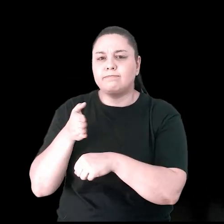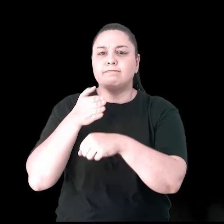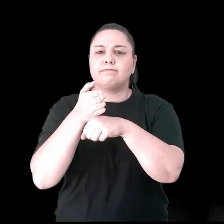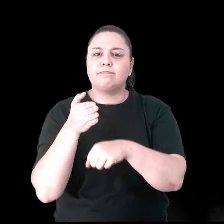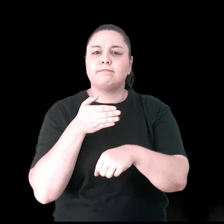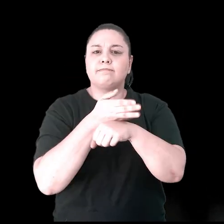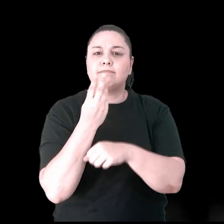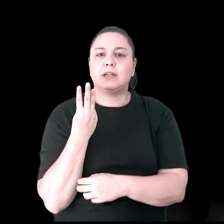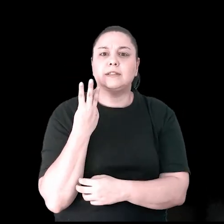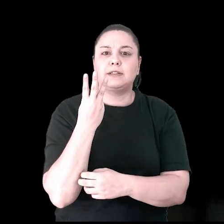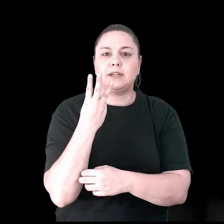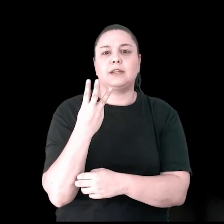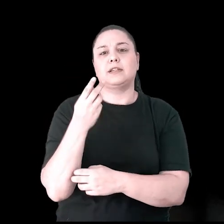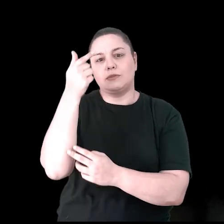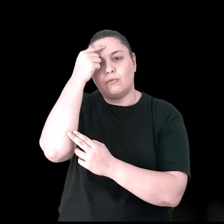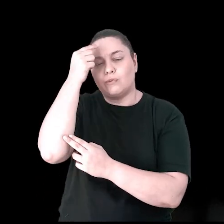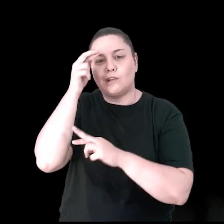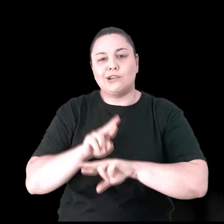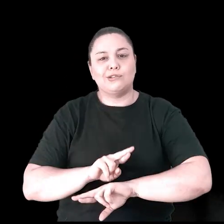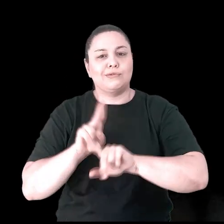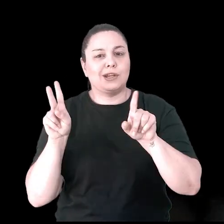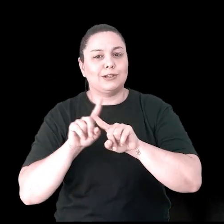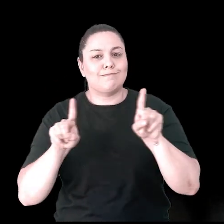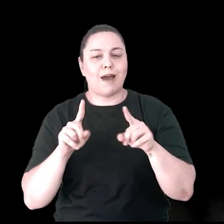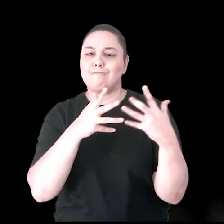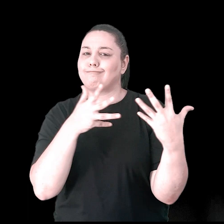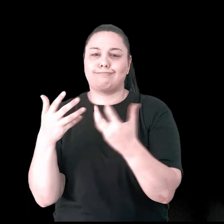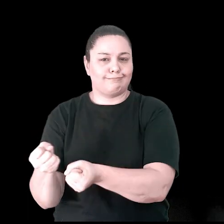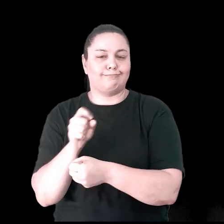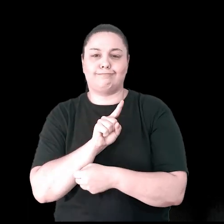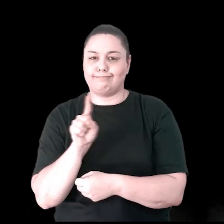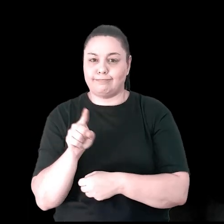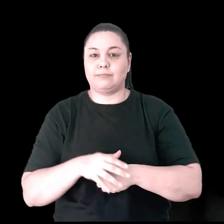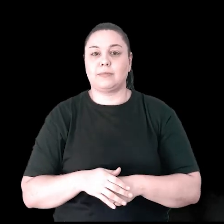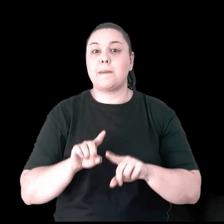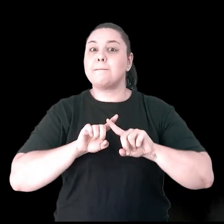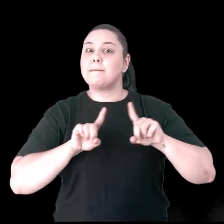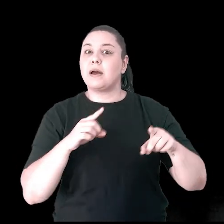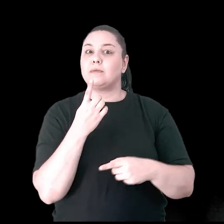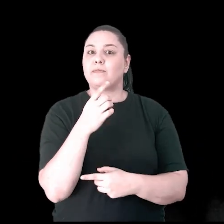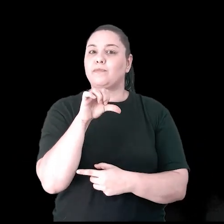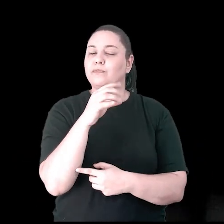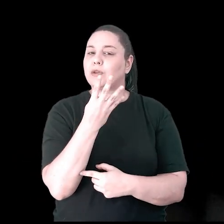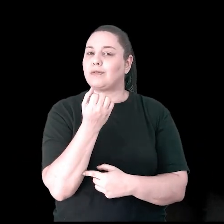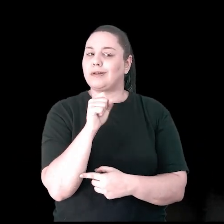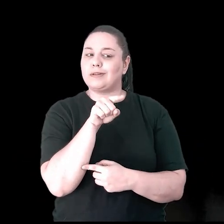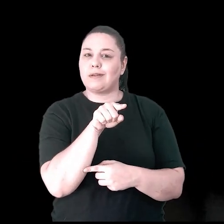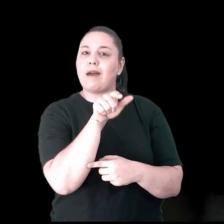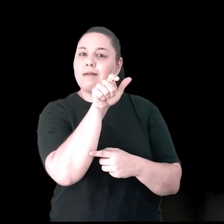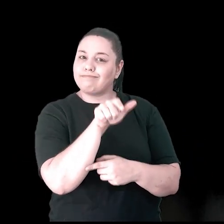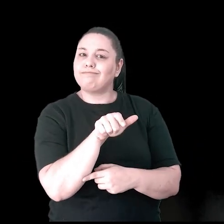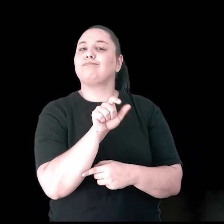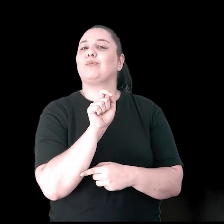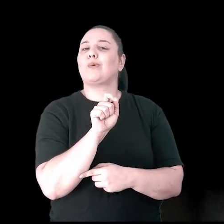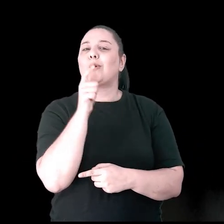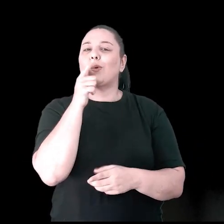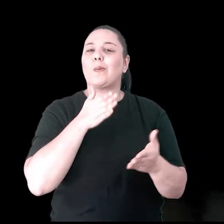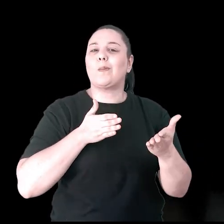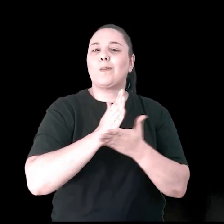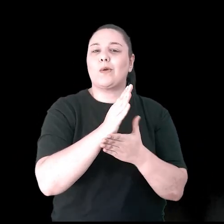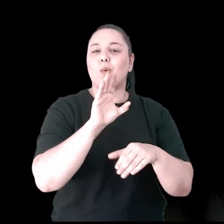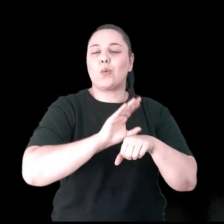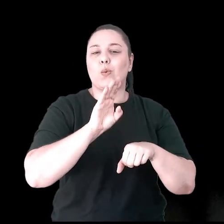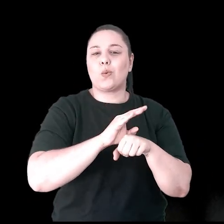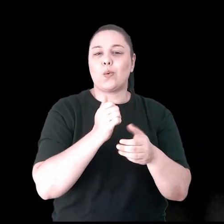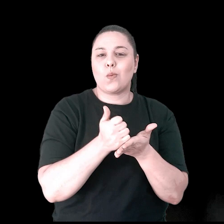3 faculdades diferentes por não ter um bom histórico escolar. Porém, em 1948 foi admitido na